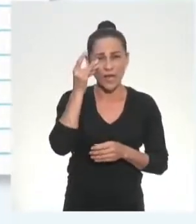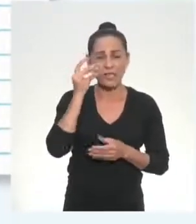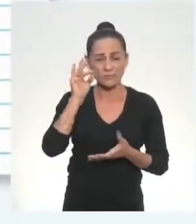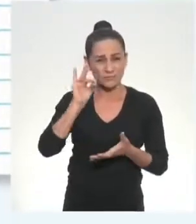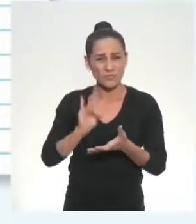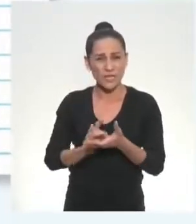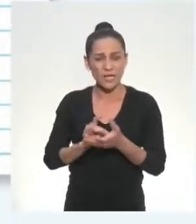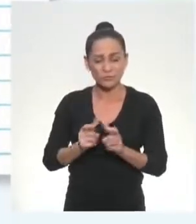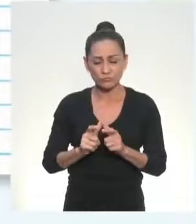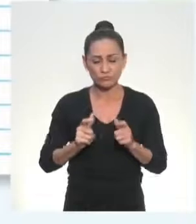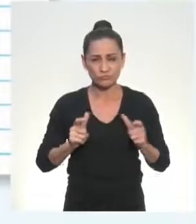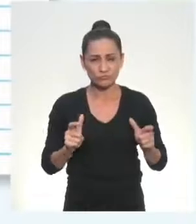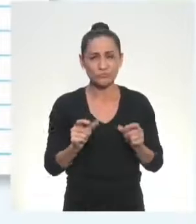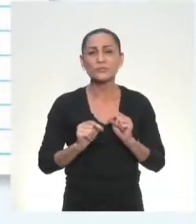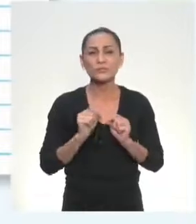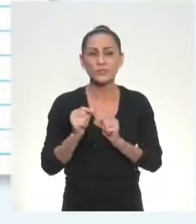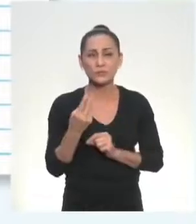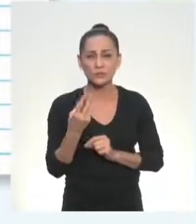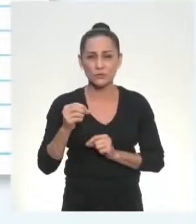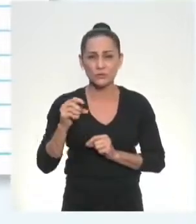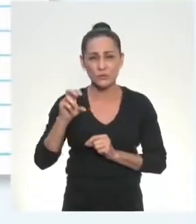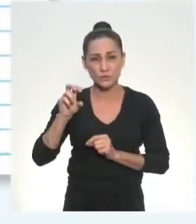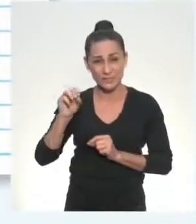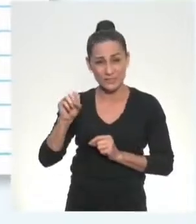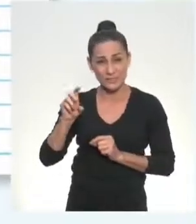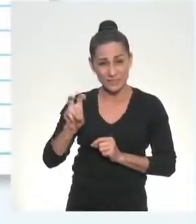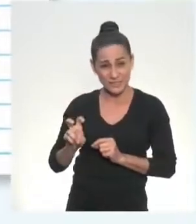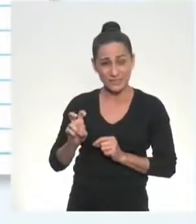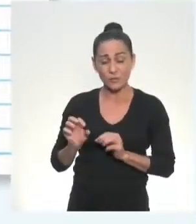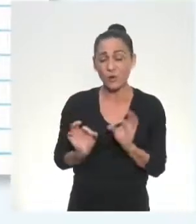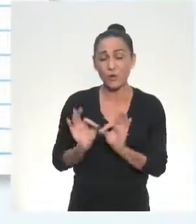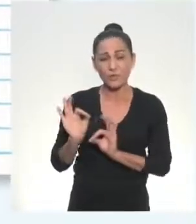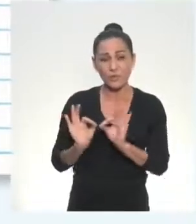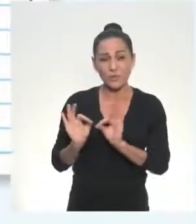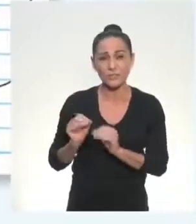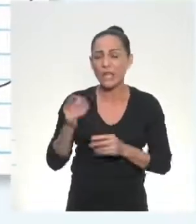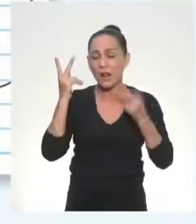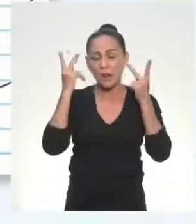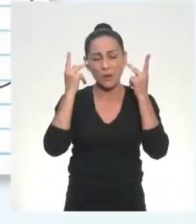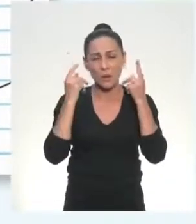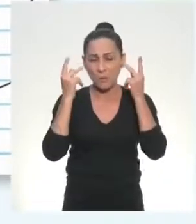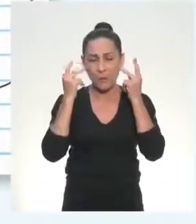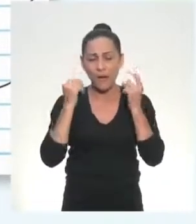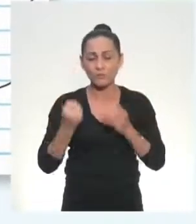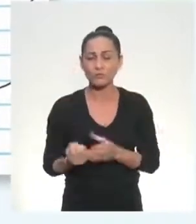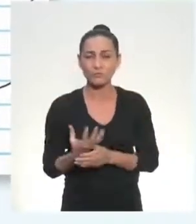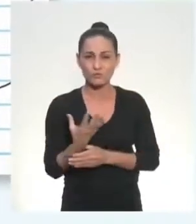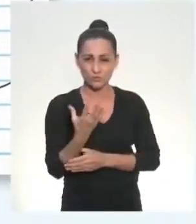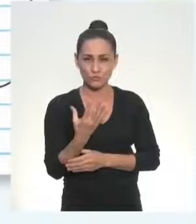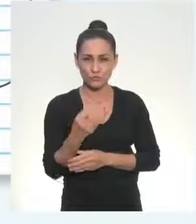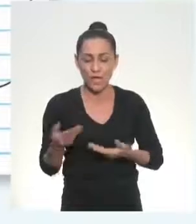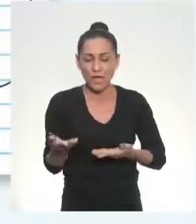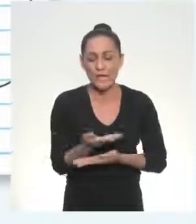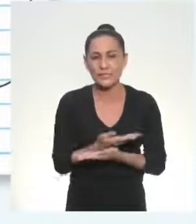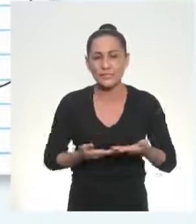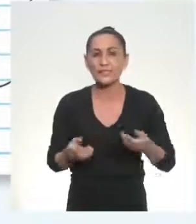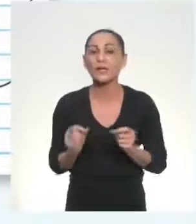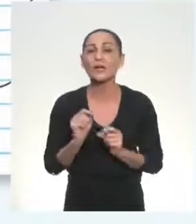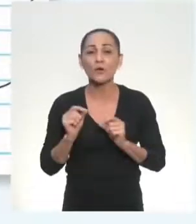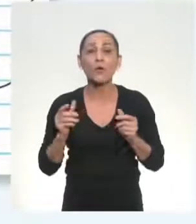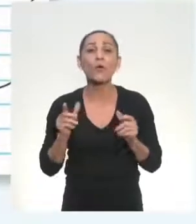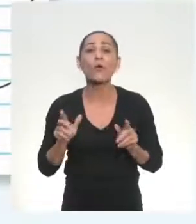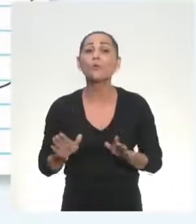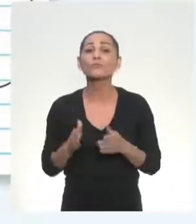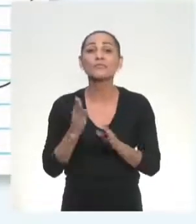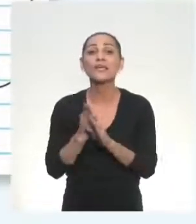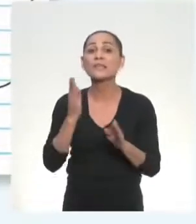desmembraram e geraram deste modo 2 municípios já integrados, os arranjos surgem naturalmente. Em geral, as interações ocorrem pela